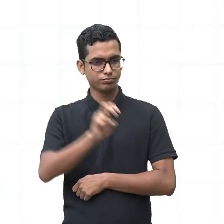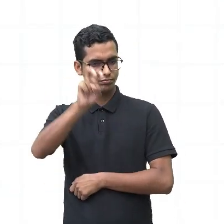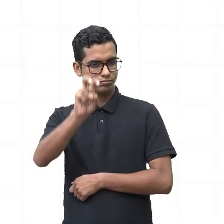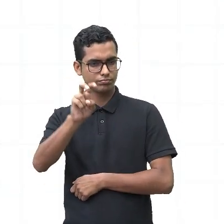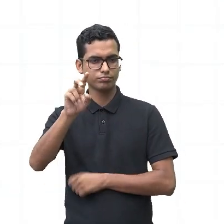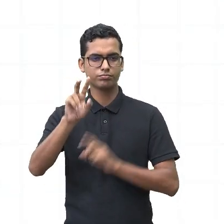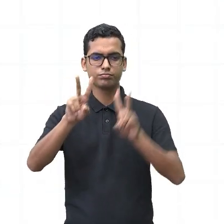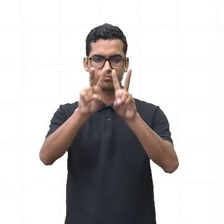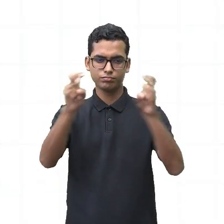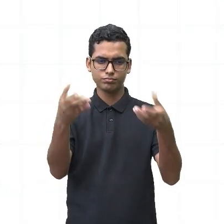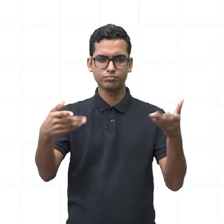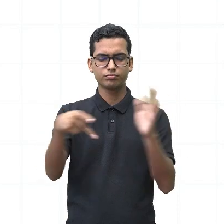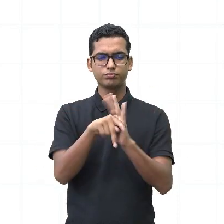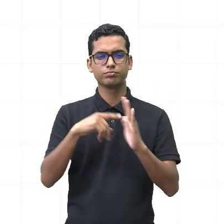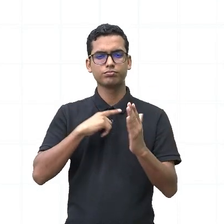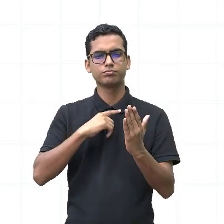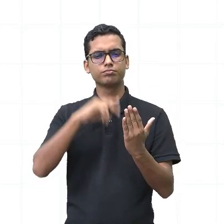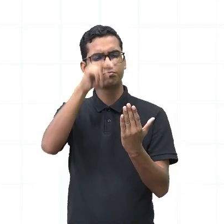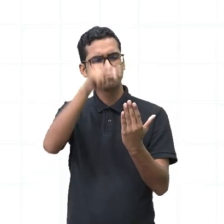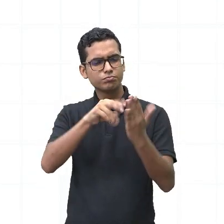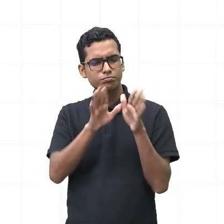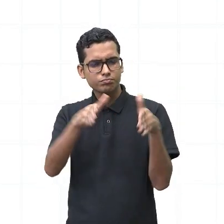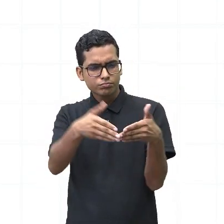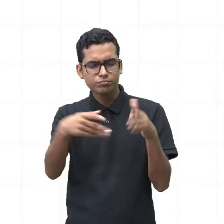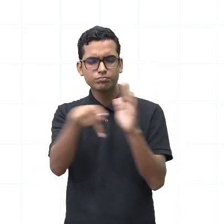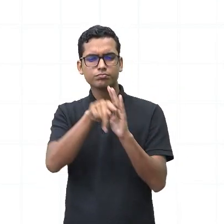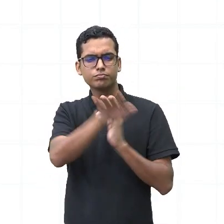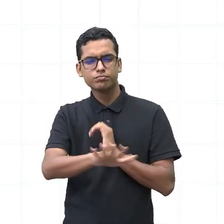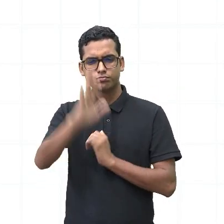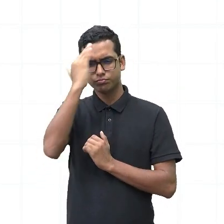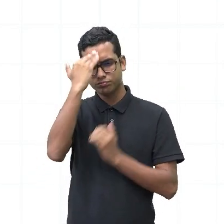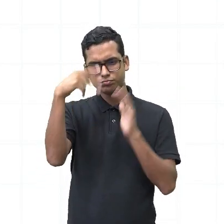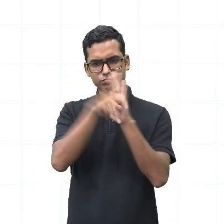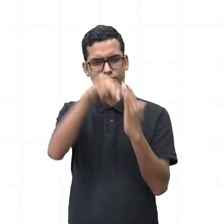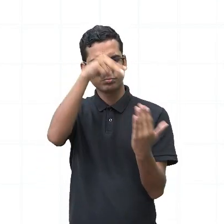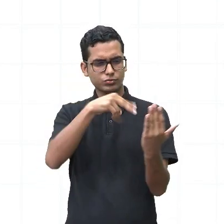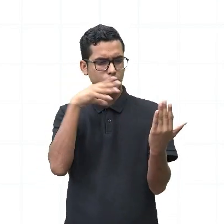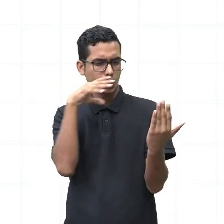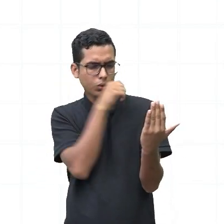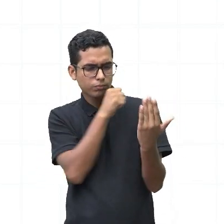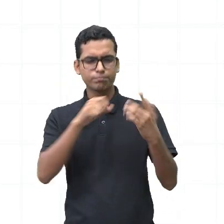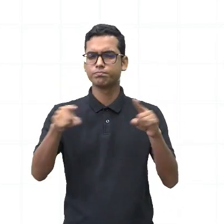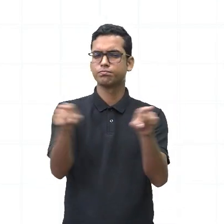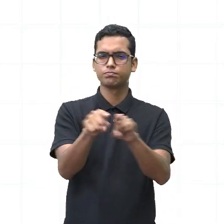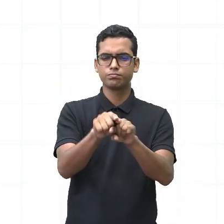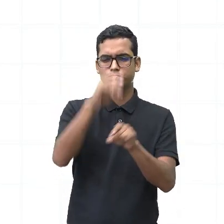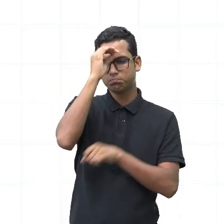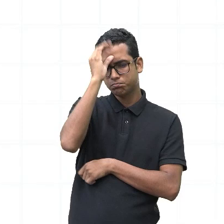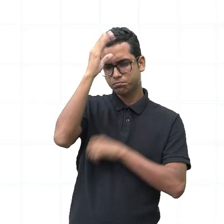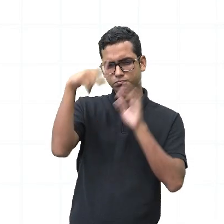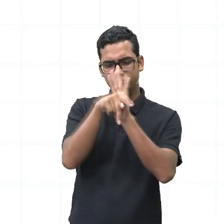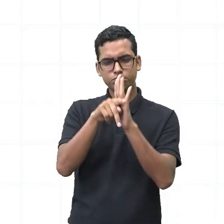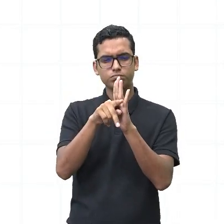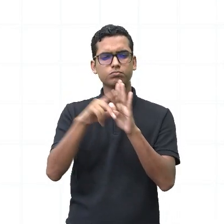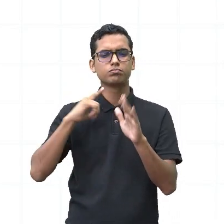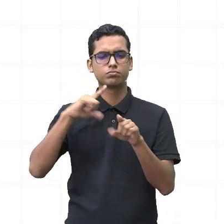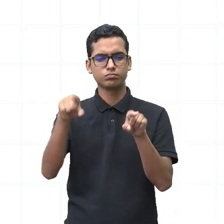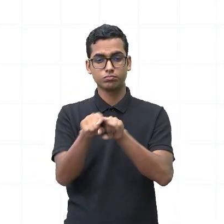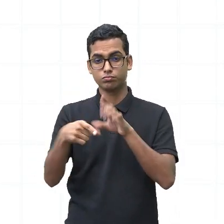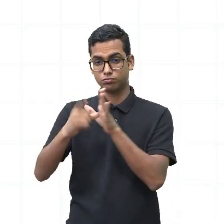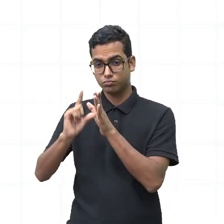o objeto de conhecimento. Compreensão geral e específica, leitura rápida,